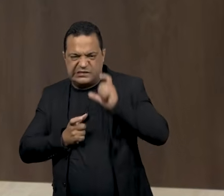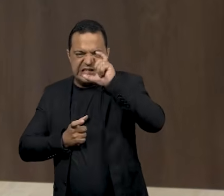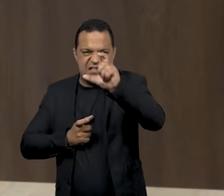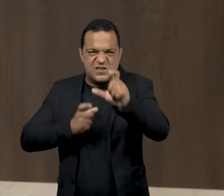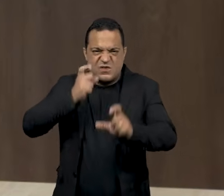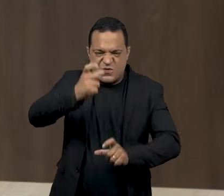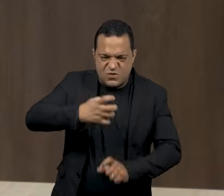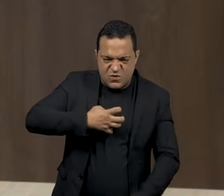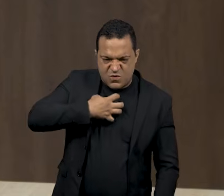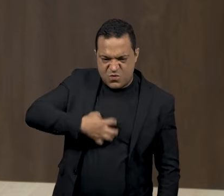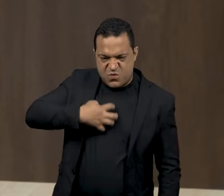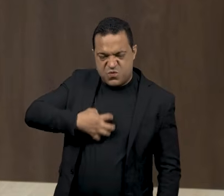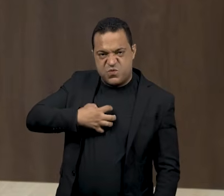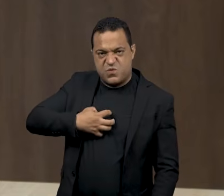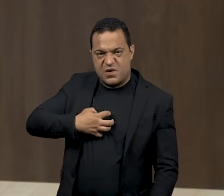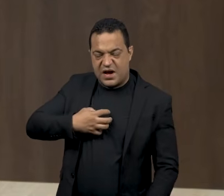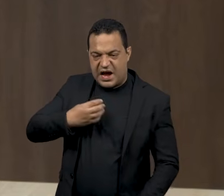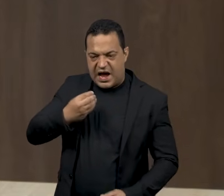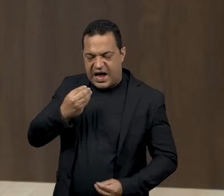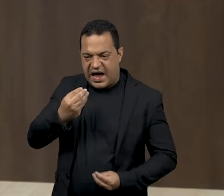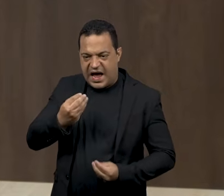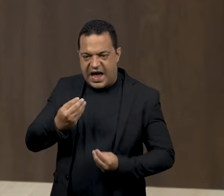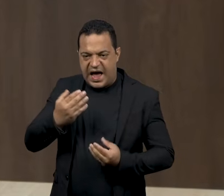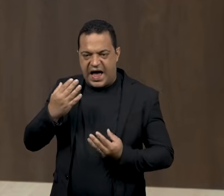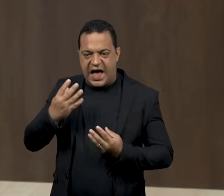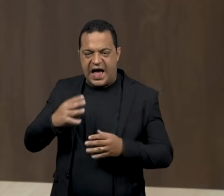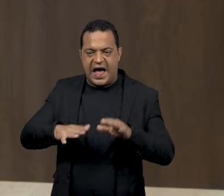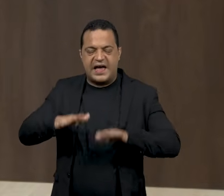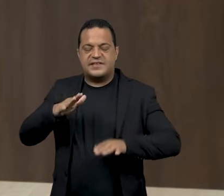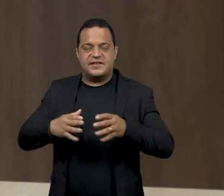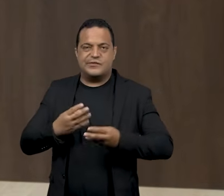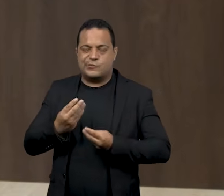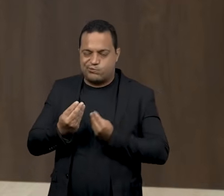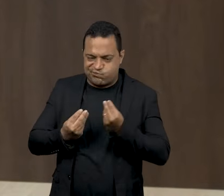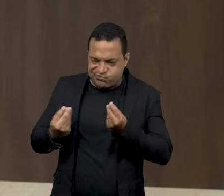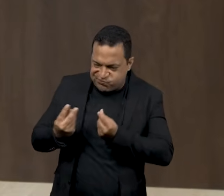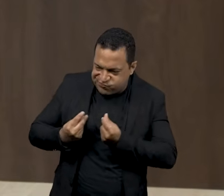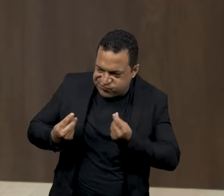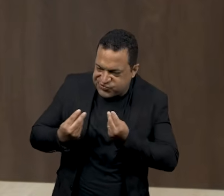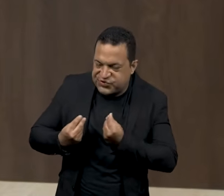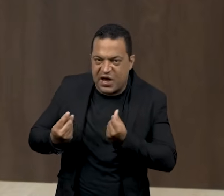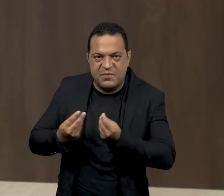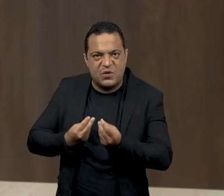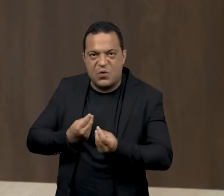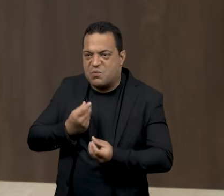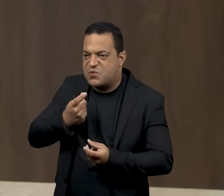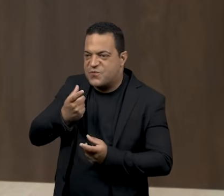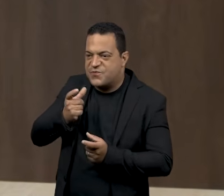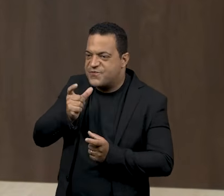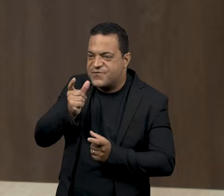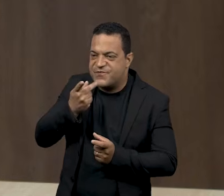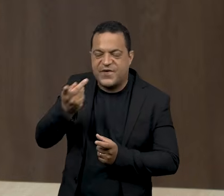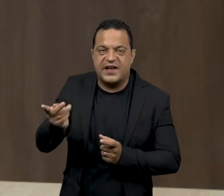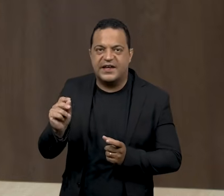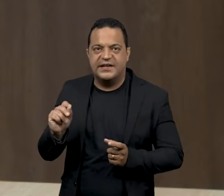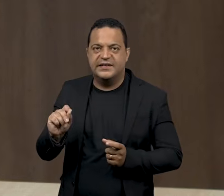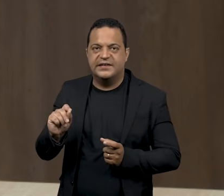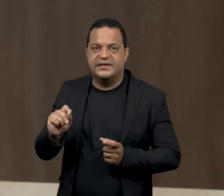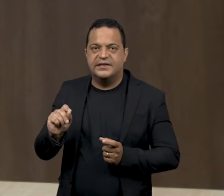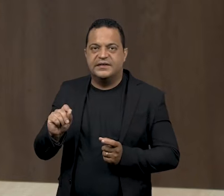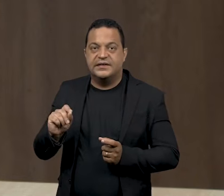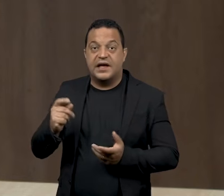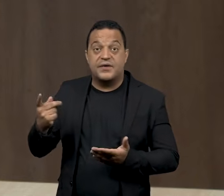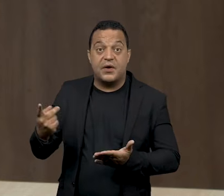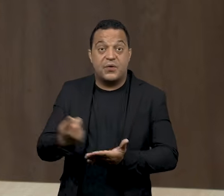maneira rude, as pessoas que às vezes nem sabem como falar, mas na comunicação